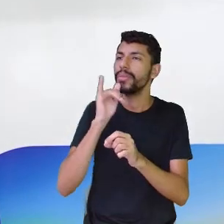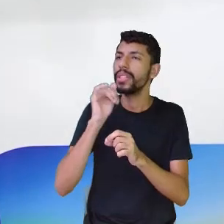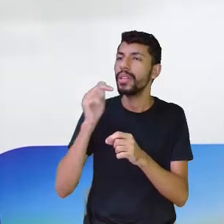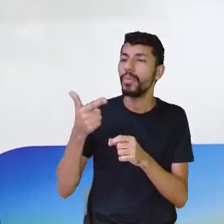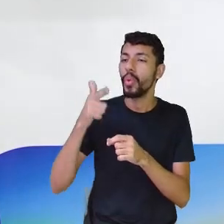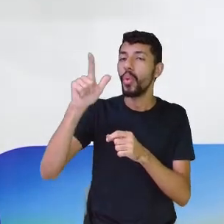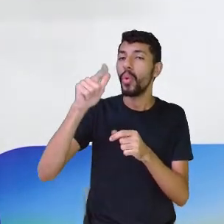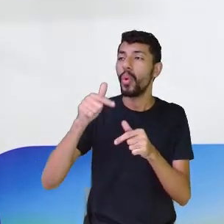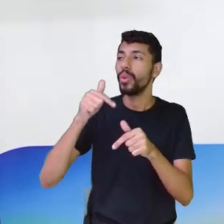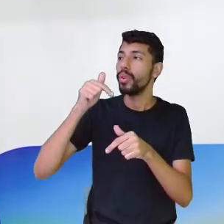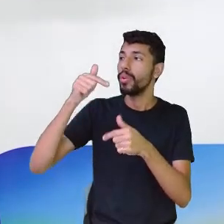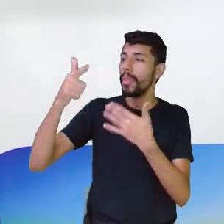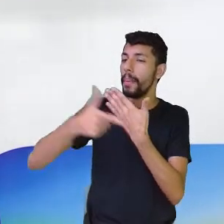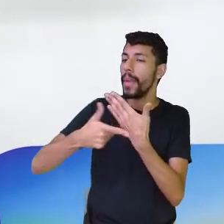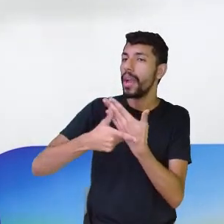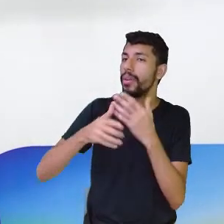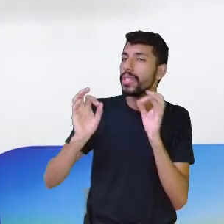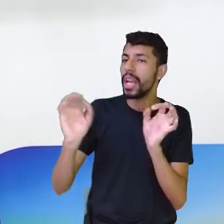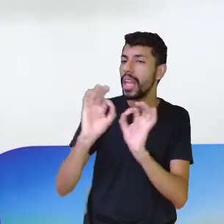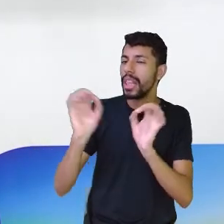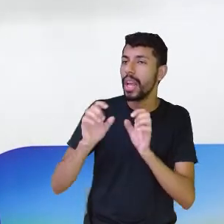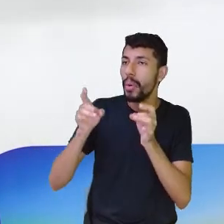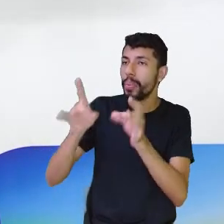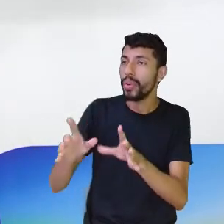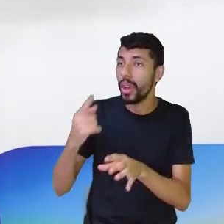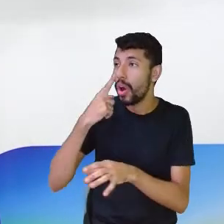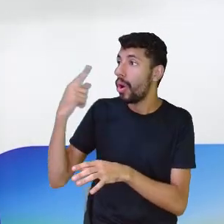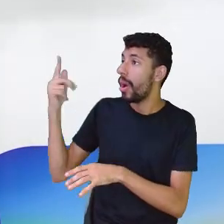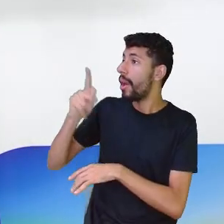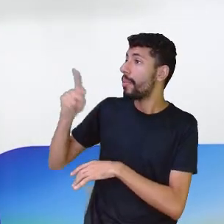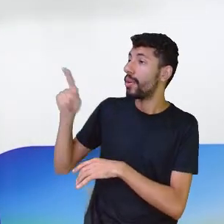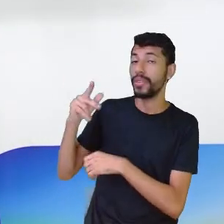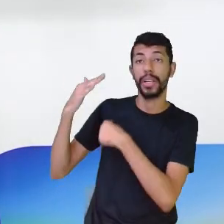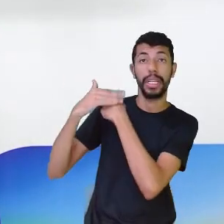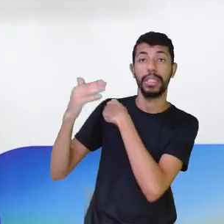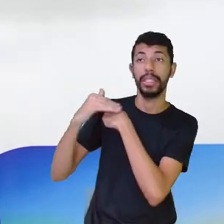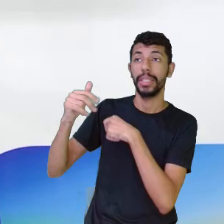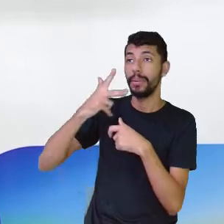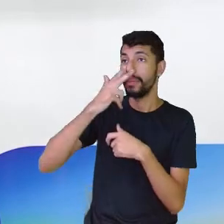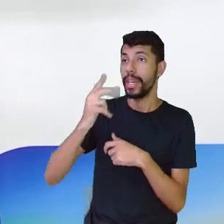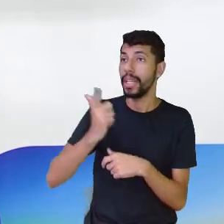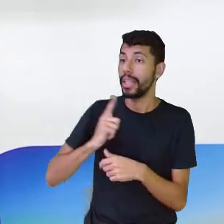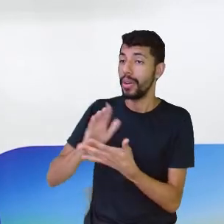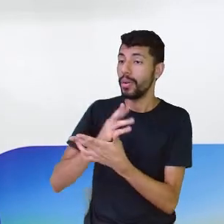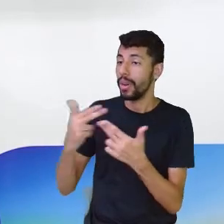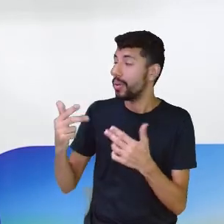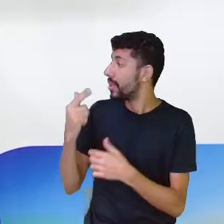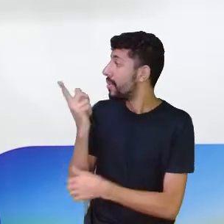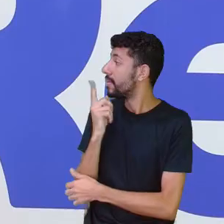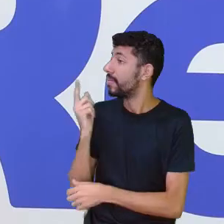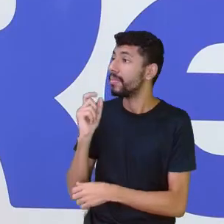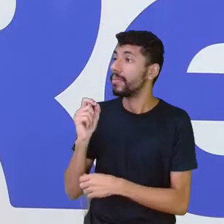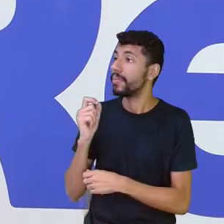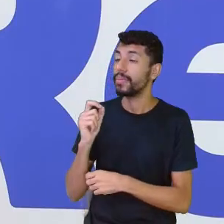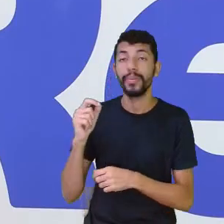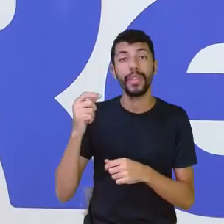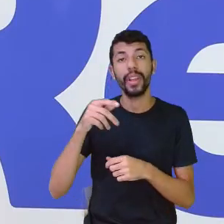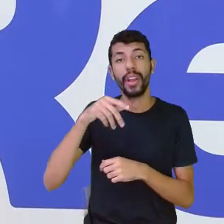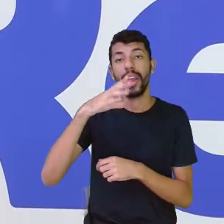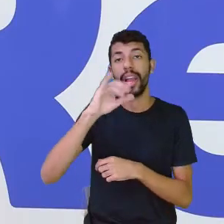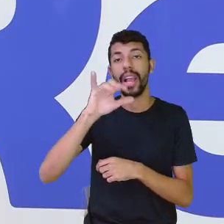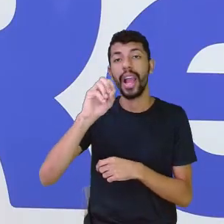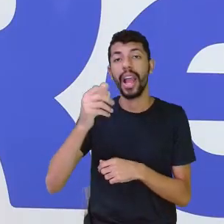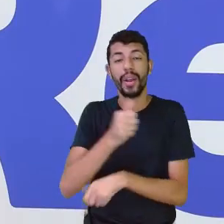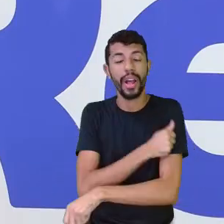outra funcionalidade e não jogar ela fora? Eita, a professora está aqui falando, parece que tem alguma coisa aí para gente. Tem sim. Caio respondeu